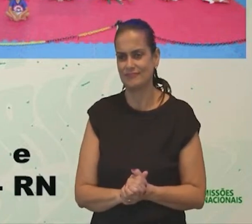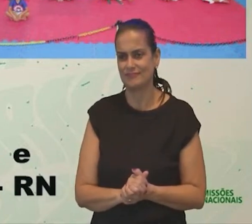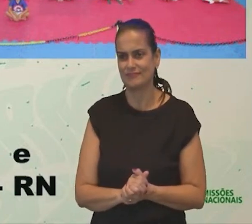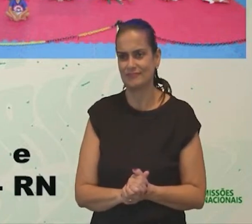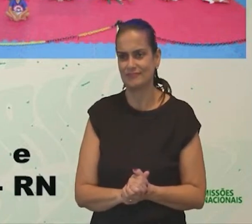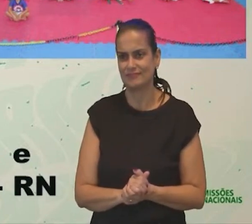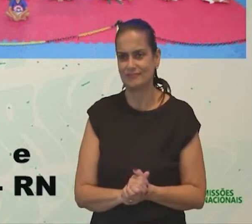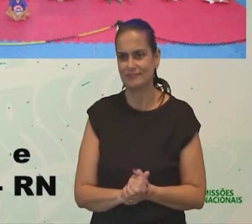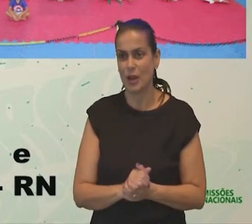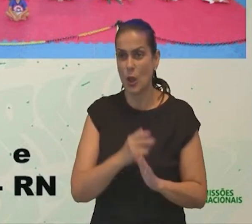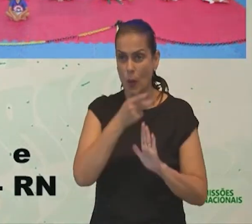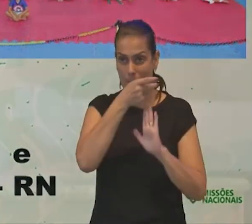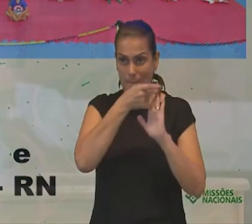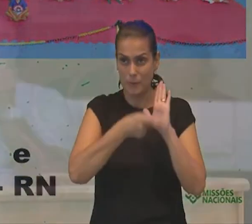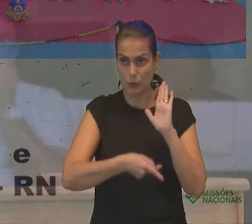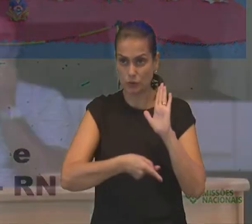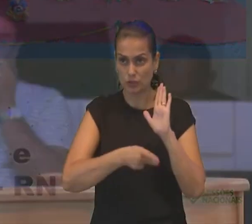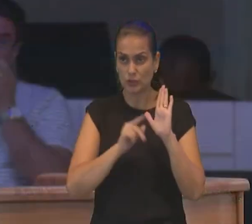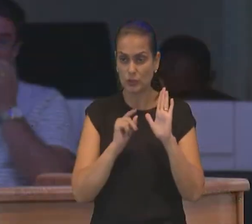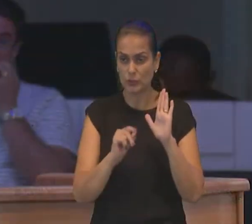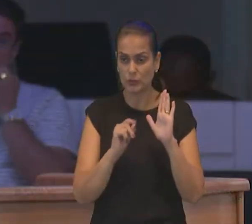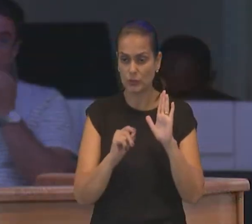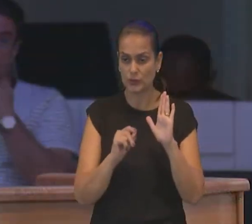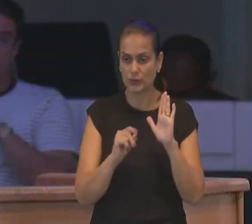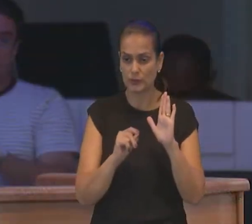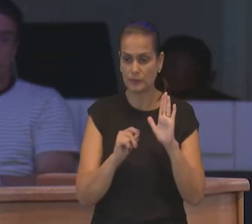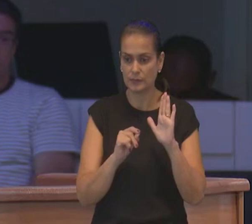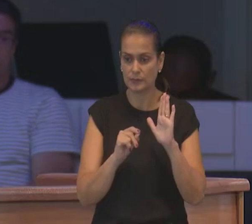No nosso projeto.